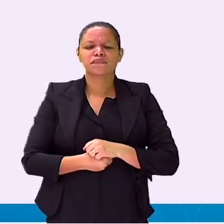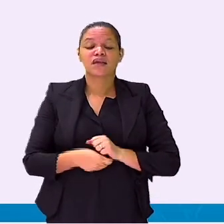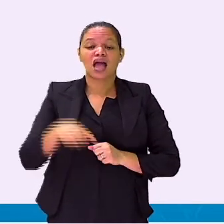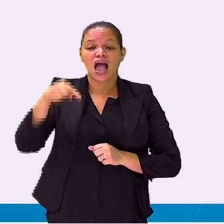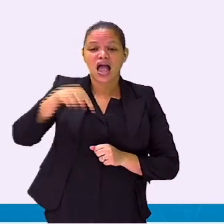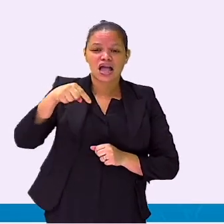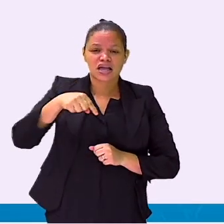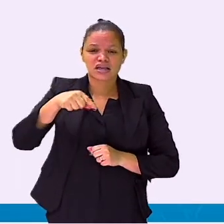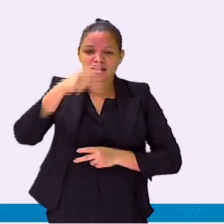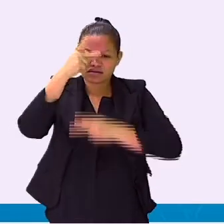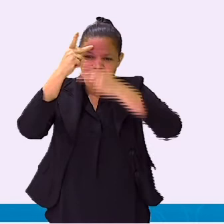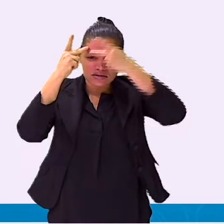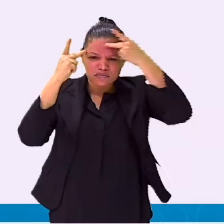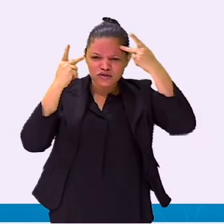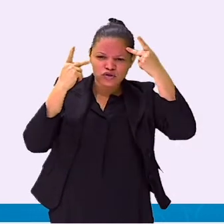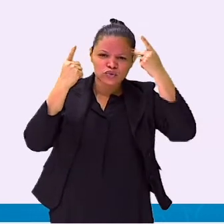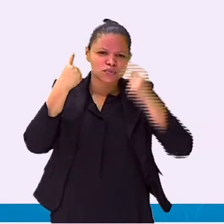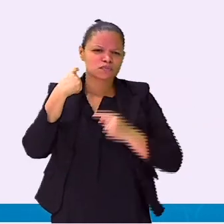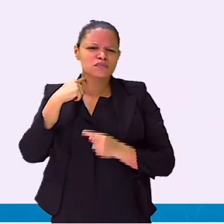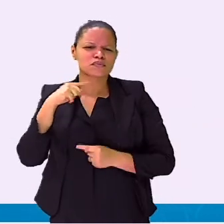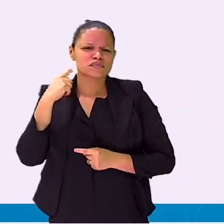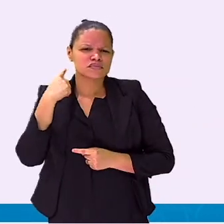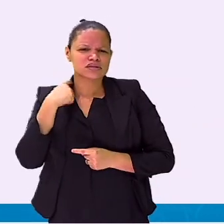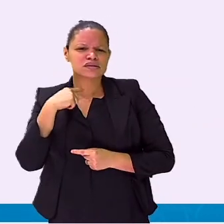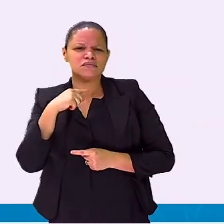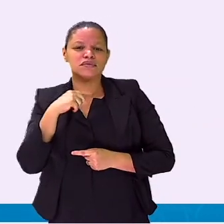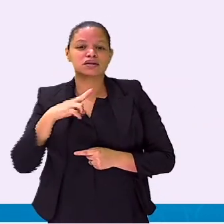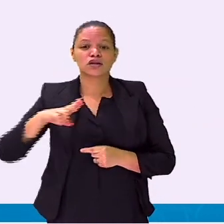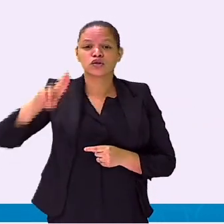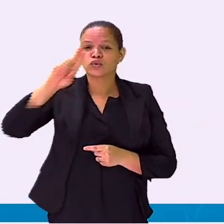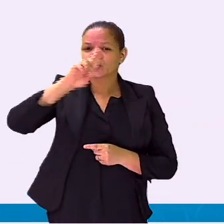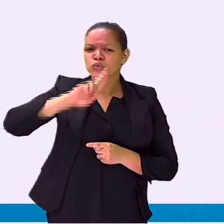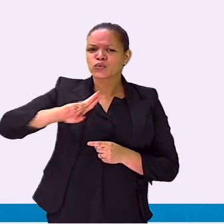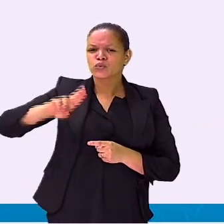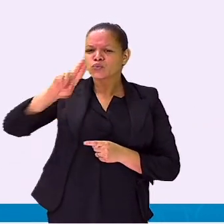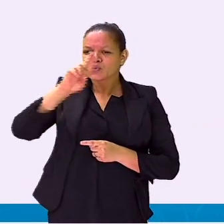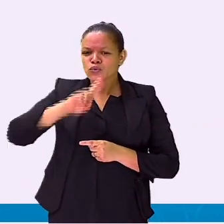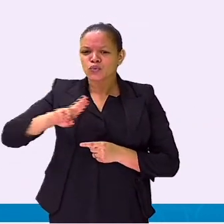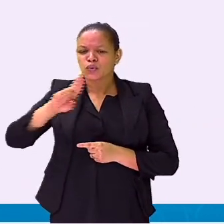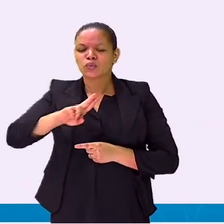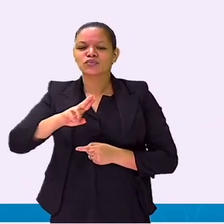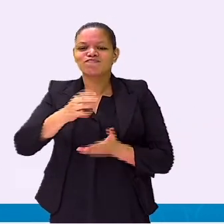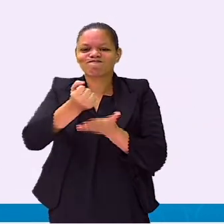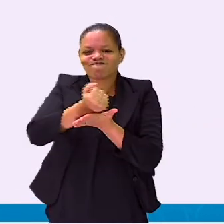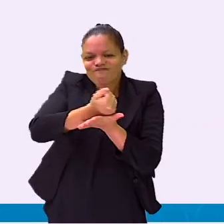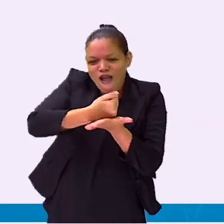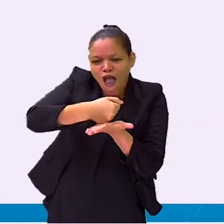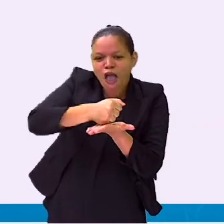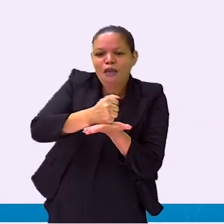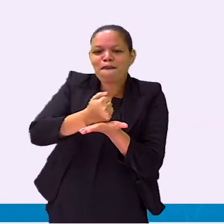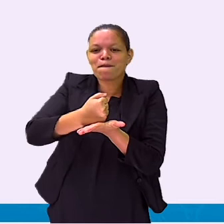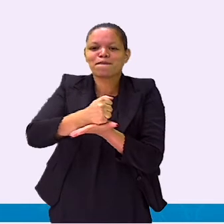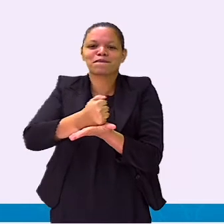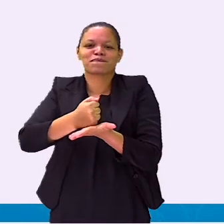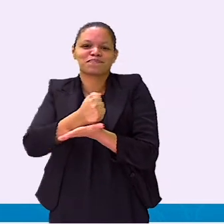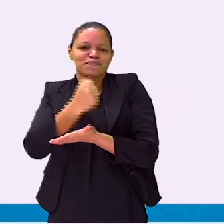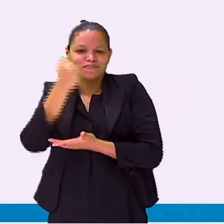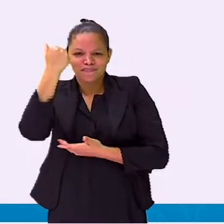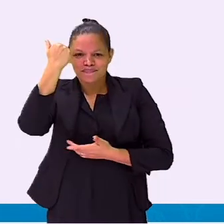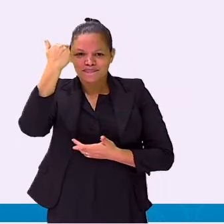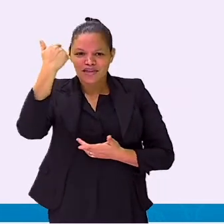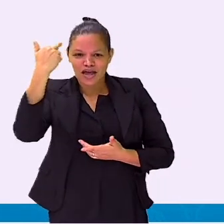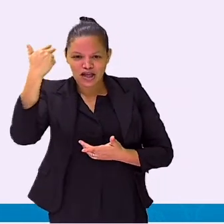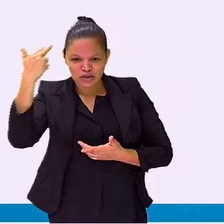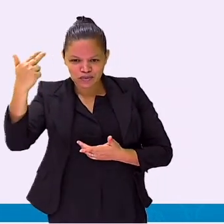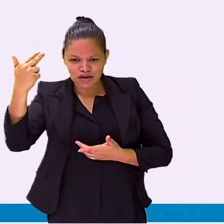as questões. Porcentagem de incidência das plantas medicinais mais utilizadas. Nós temos